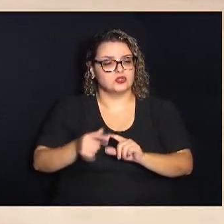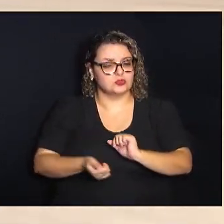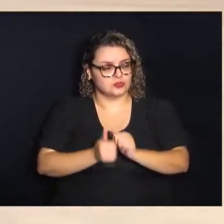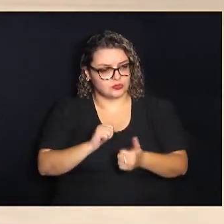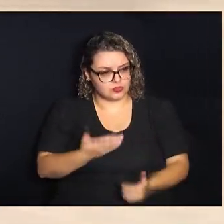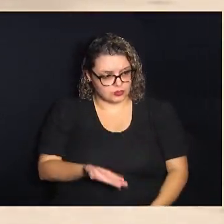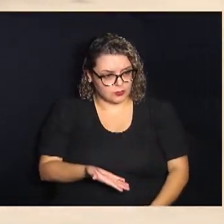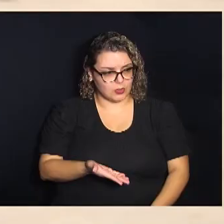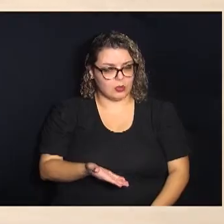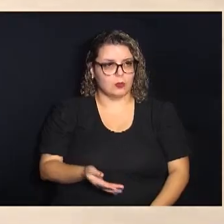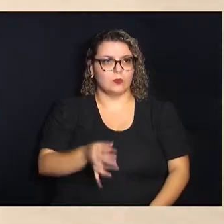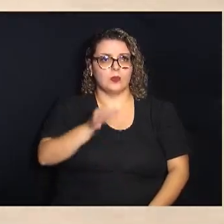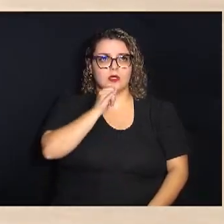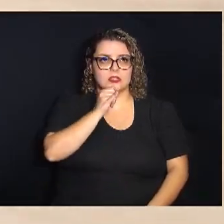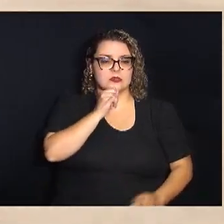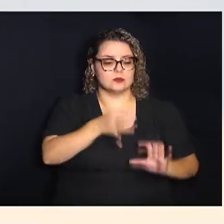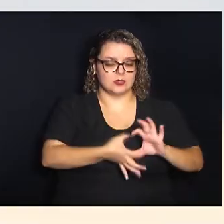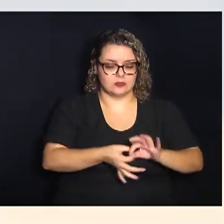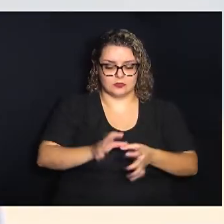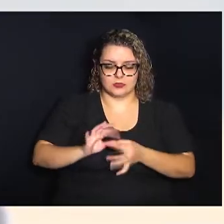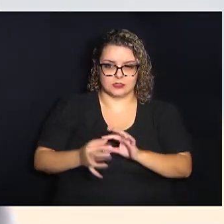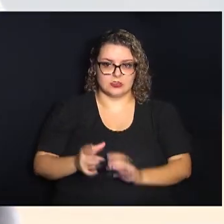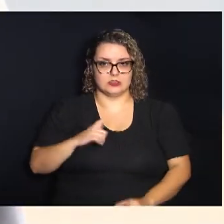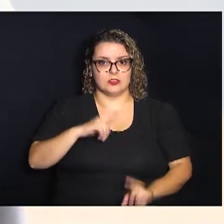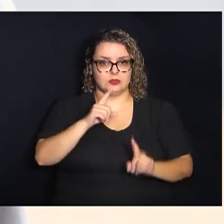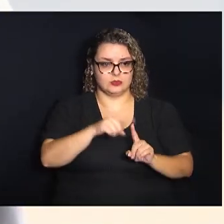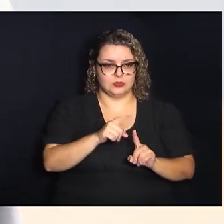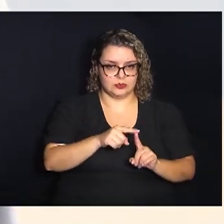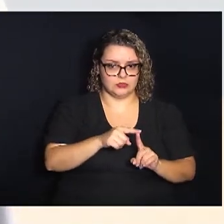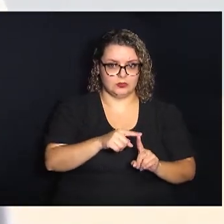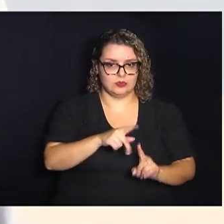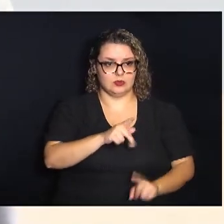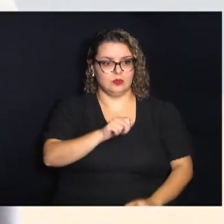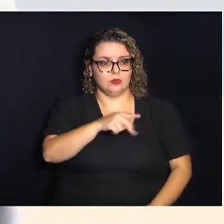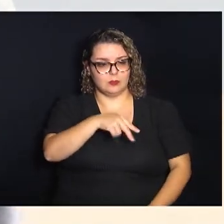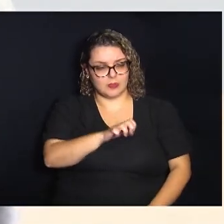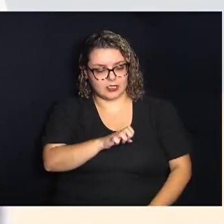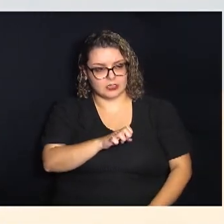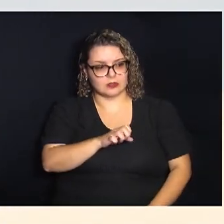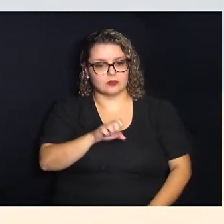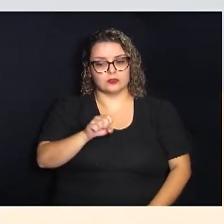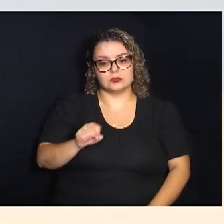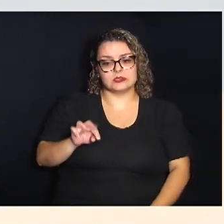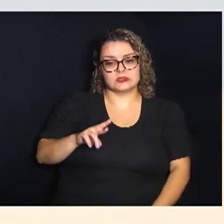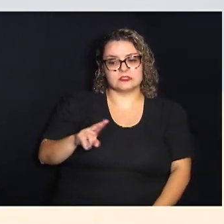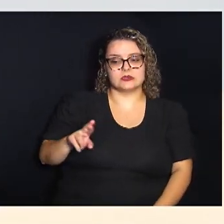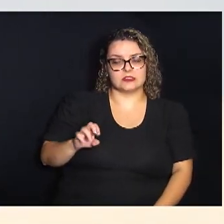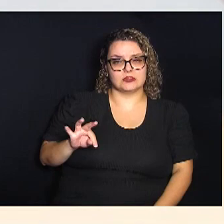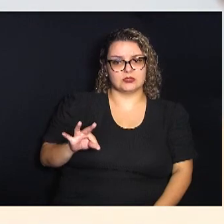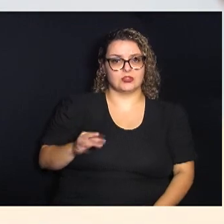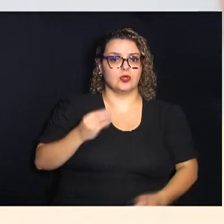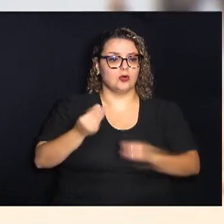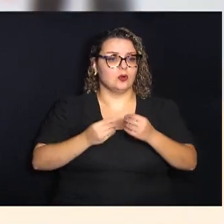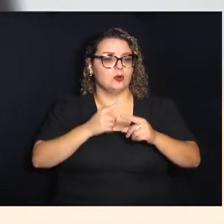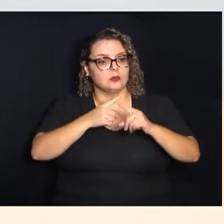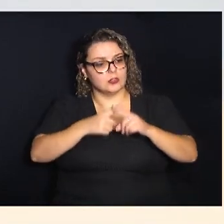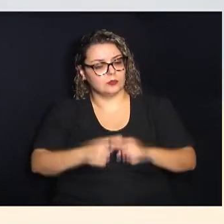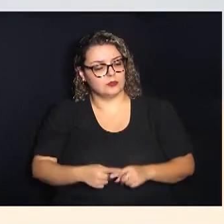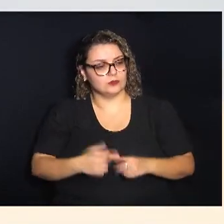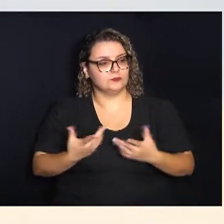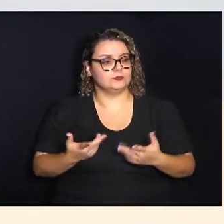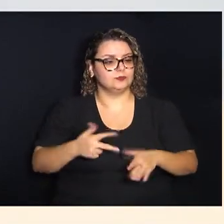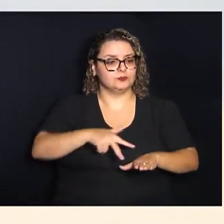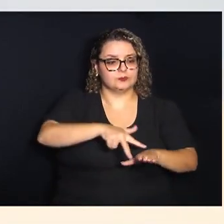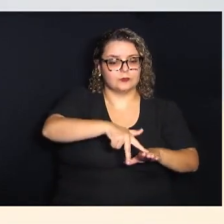nas Olimpíadas a gente tem duas modalidades, né? O parque e o street. Como que funciona uma competição? O